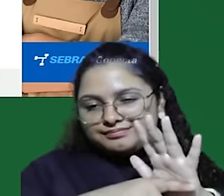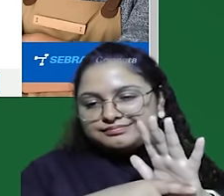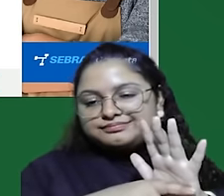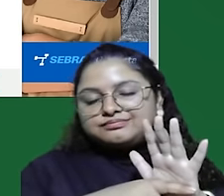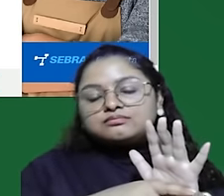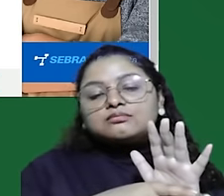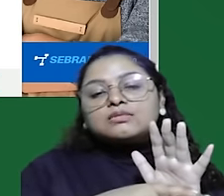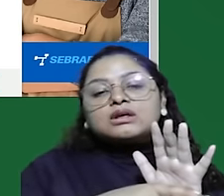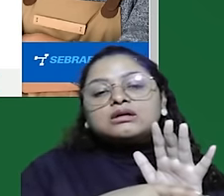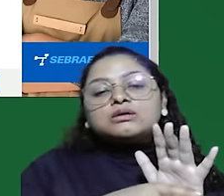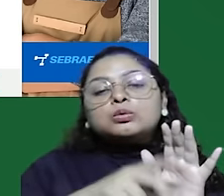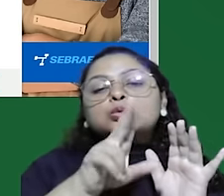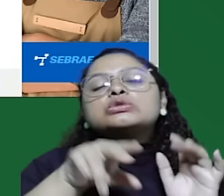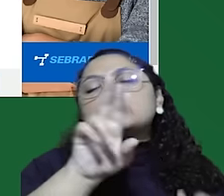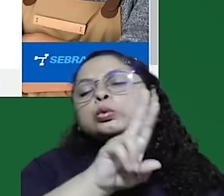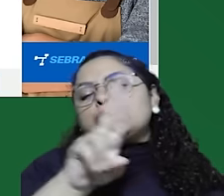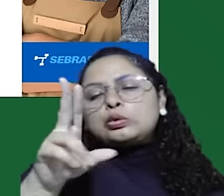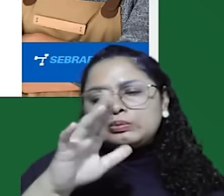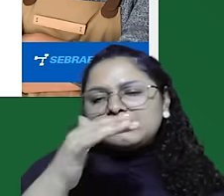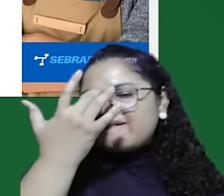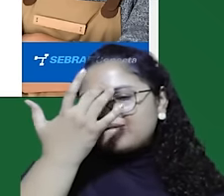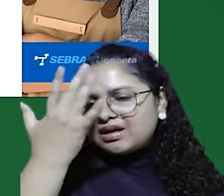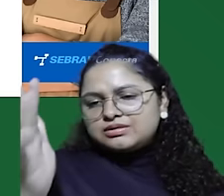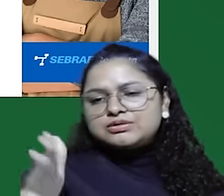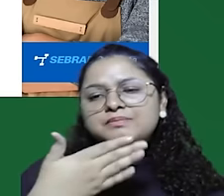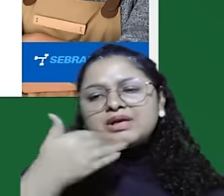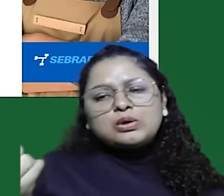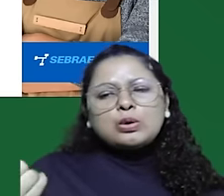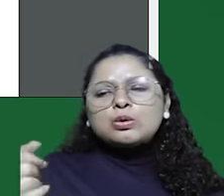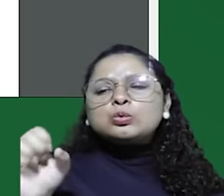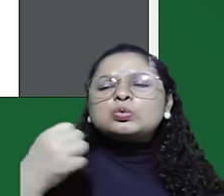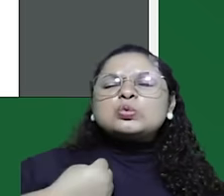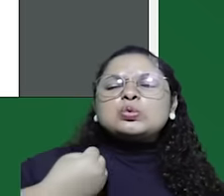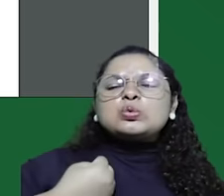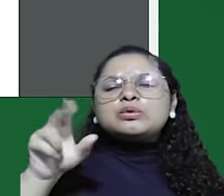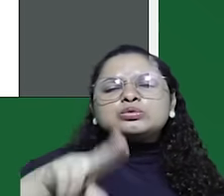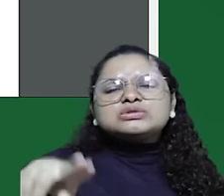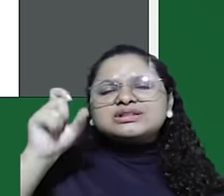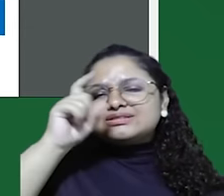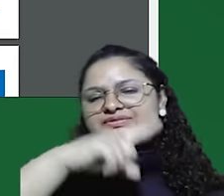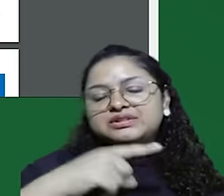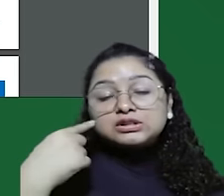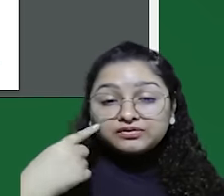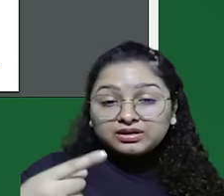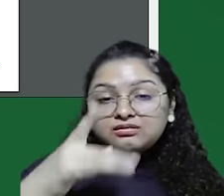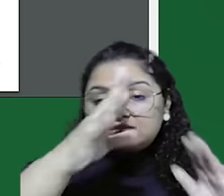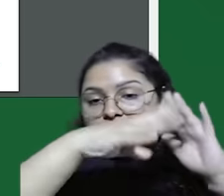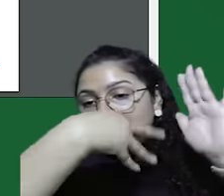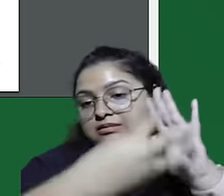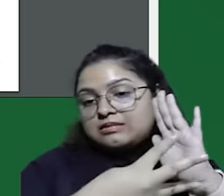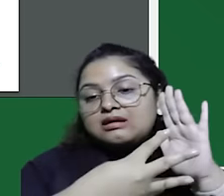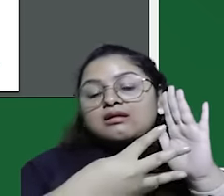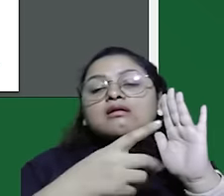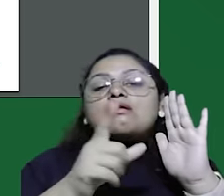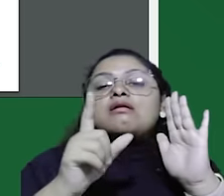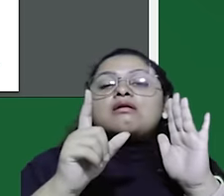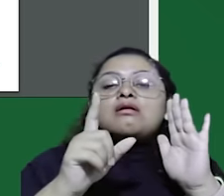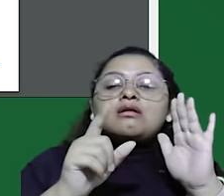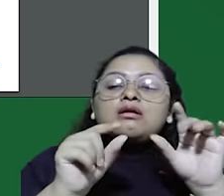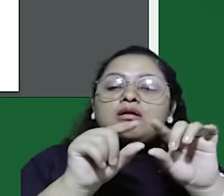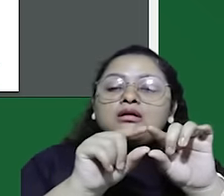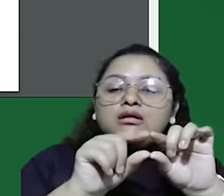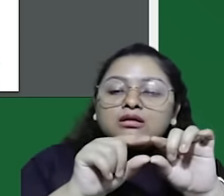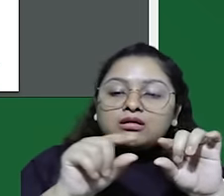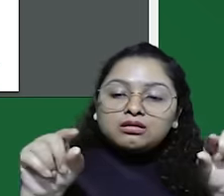vai pelo nome é mais fácil do que fazer apenas o uso do número repara que aqui na tabela que eu tô falando né é a parte ó tributada